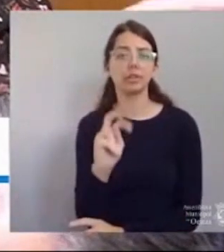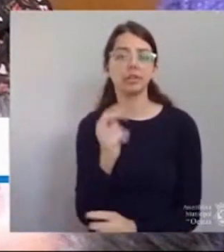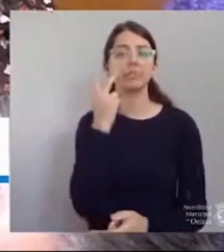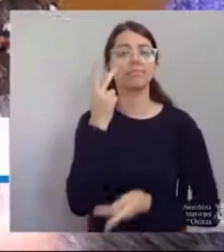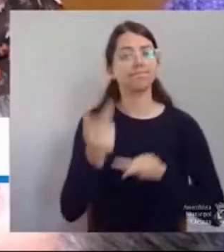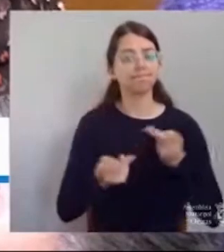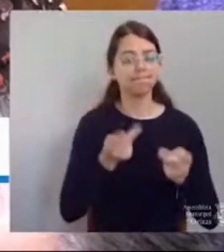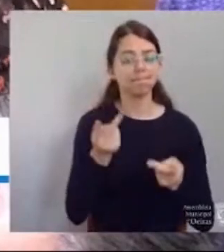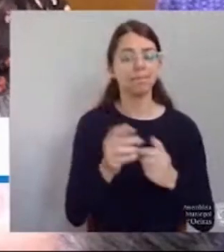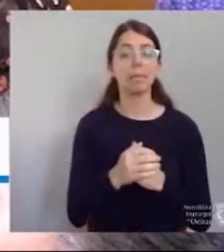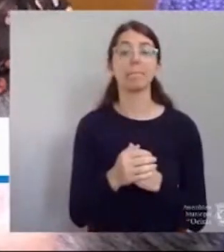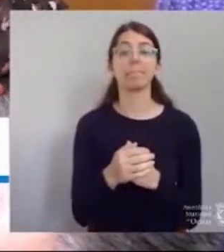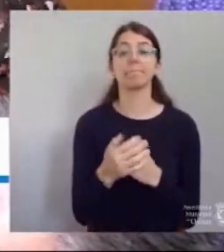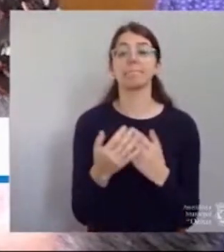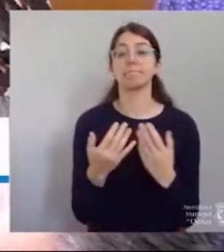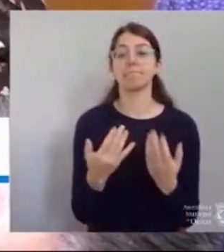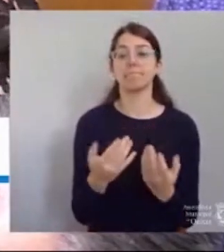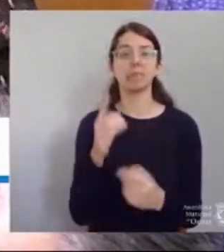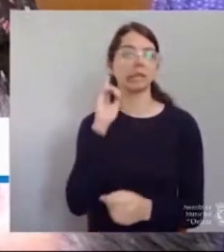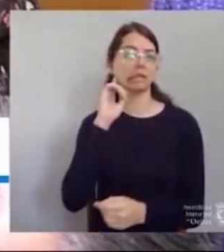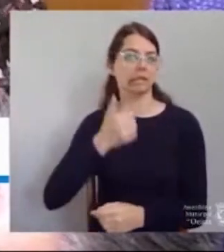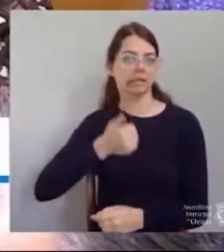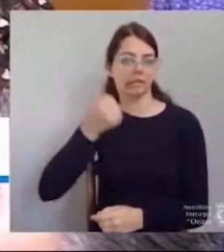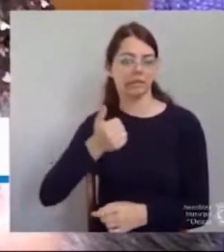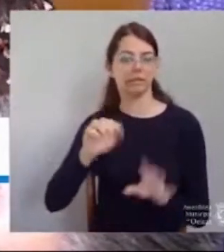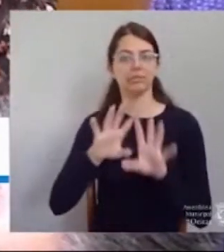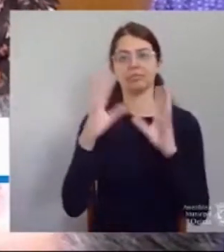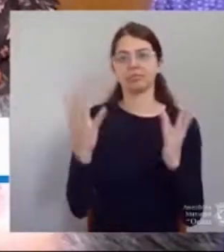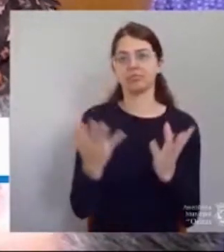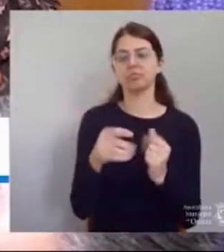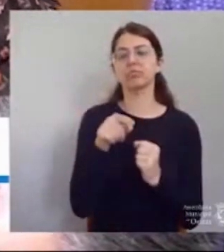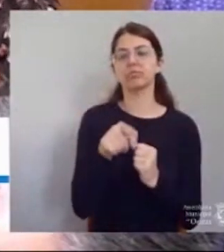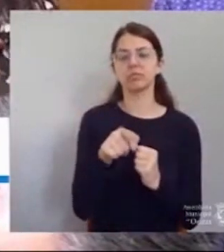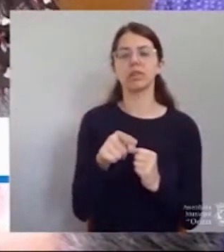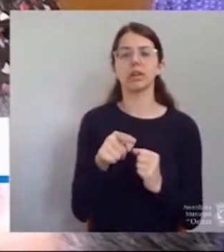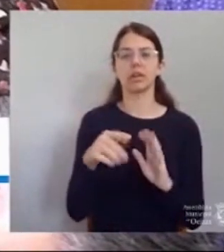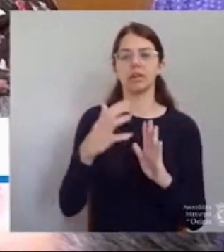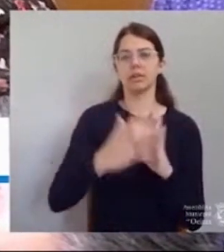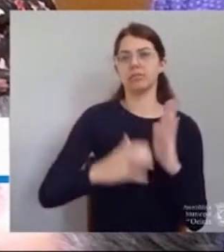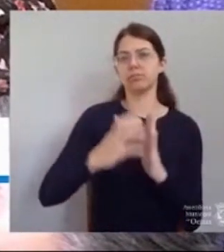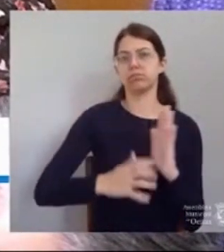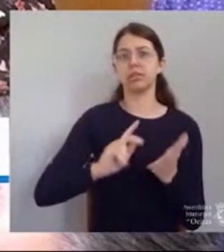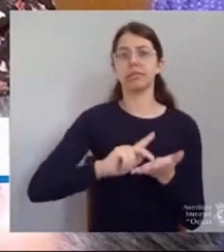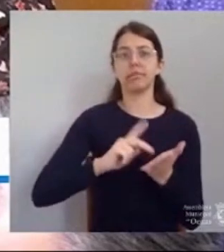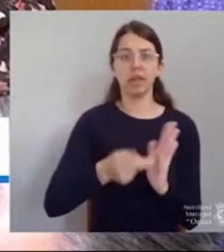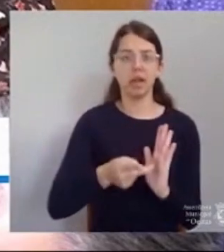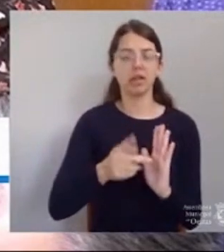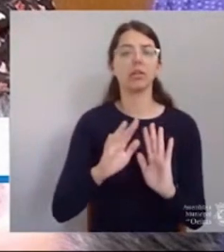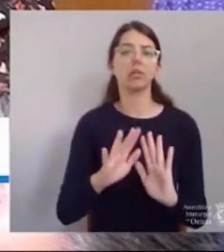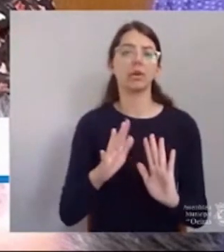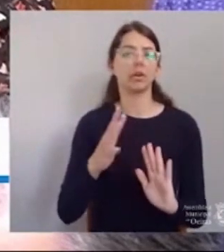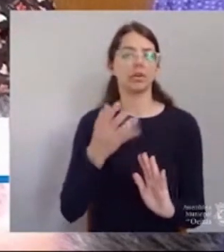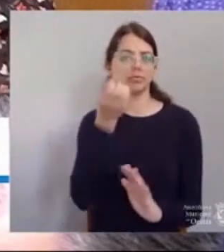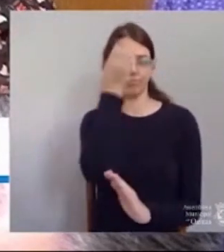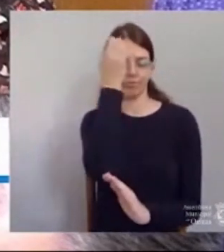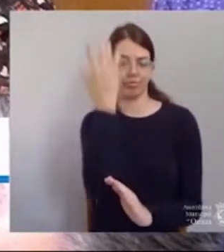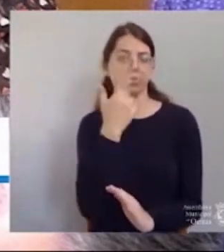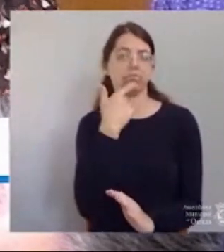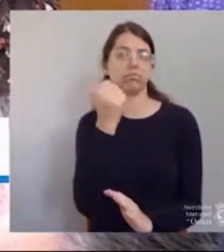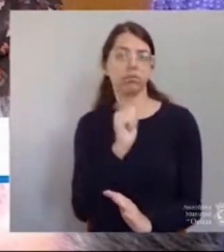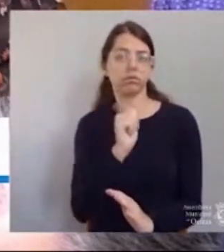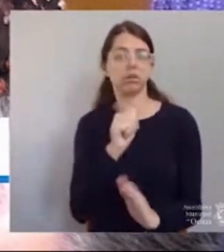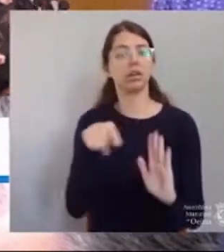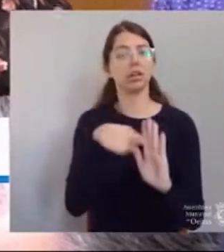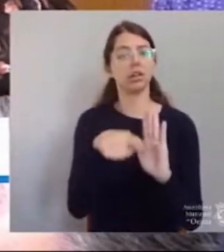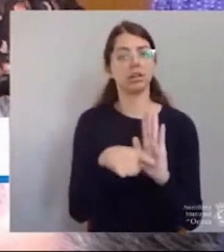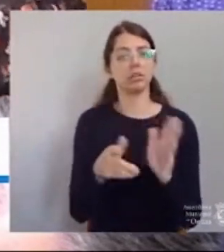Embora seja, no essencial, um documento técnico, não podemos esquecer que expõe as orientações públicas